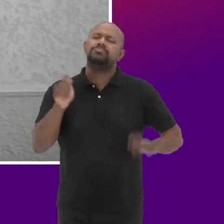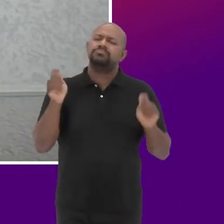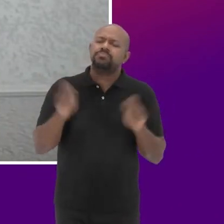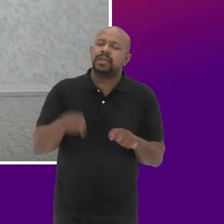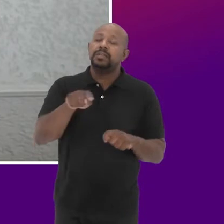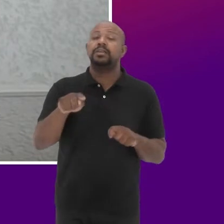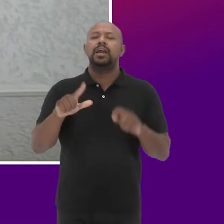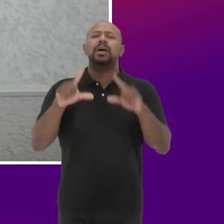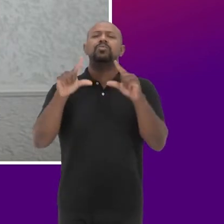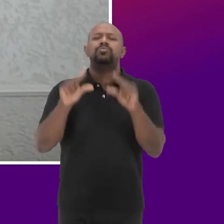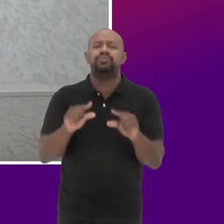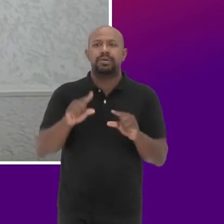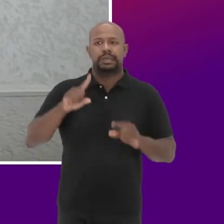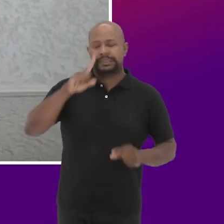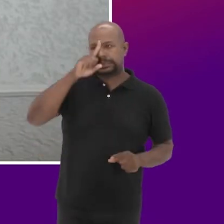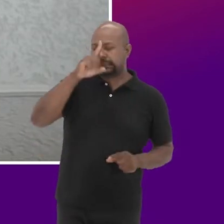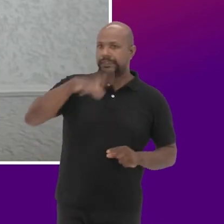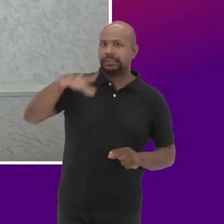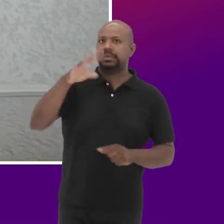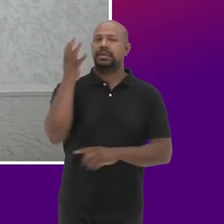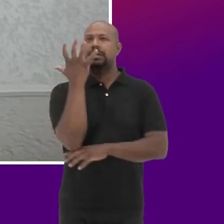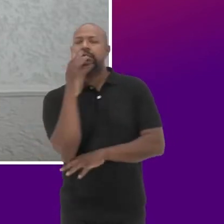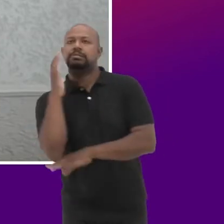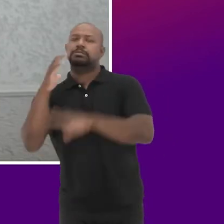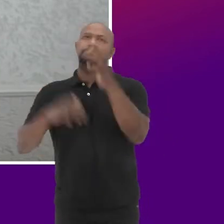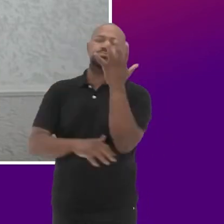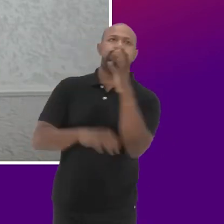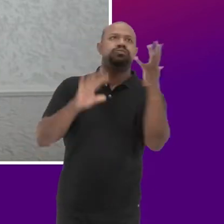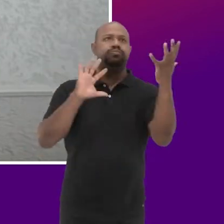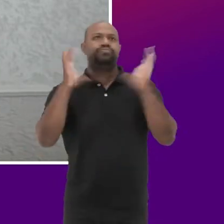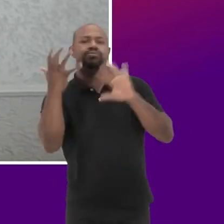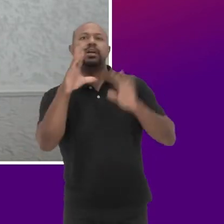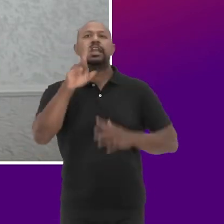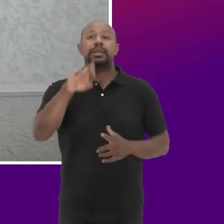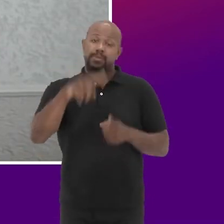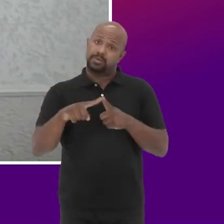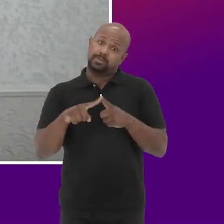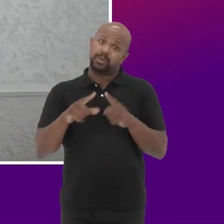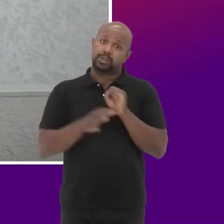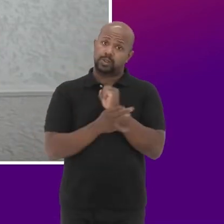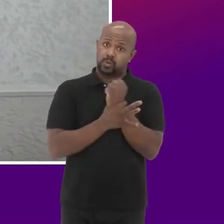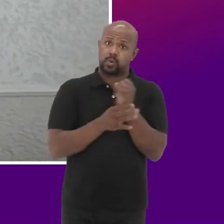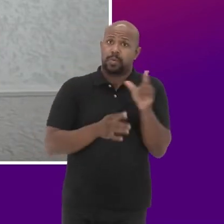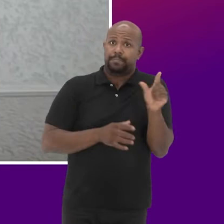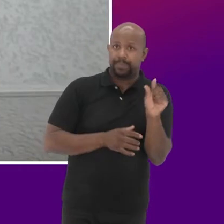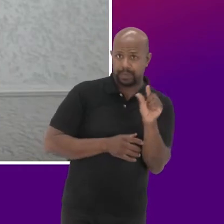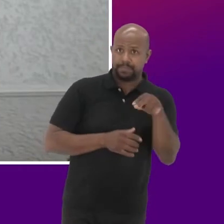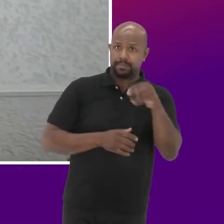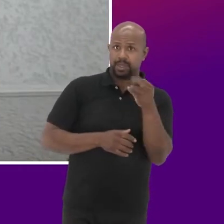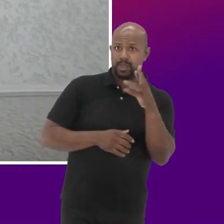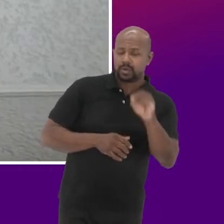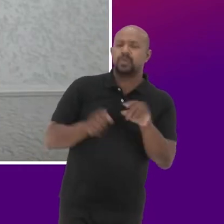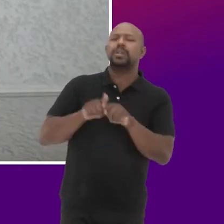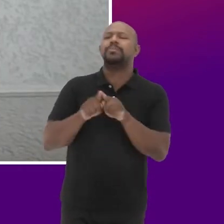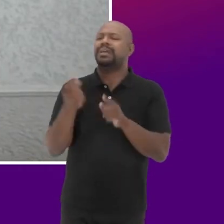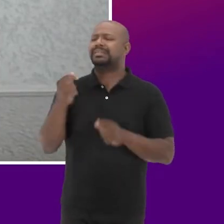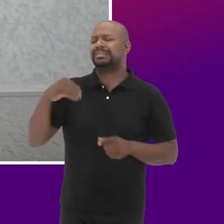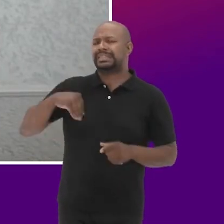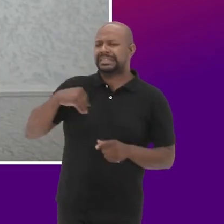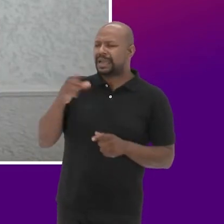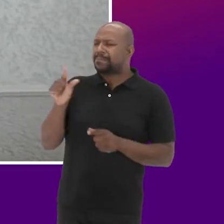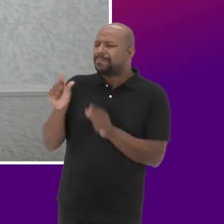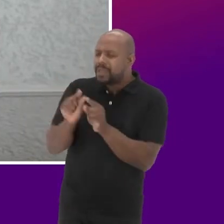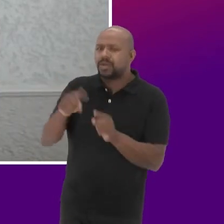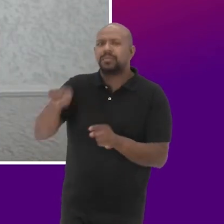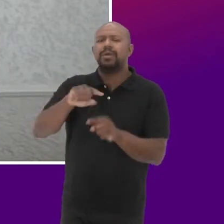de mitigação aos riscos climáticos, no contexto dos microseguros, instrumento de microfinanças